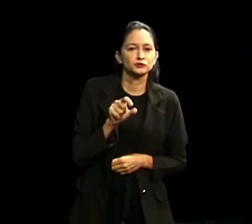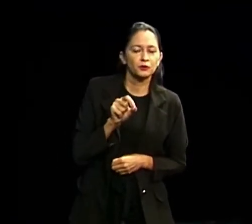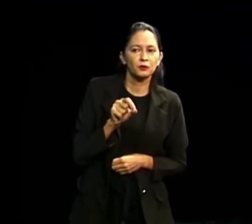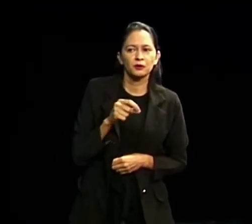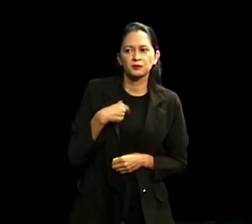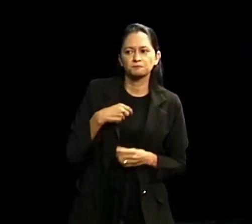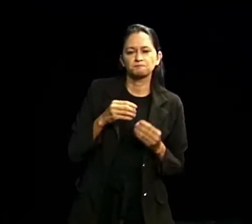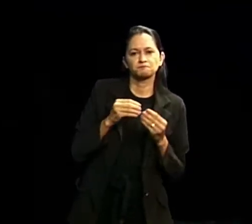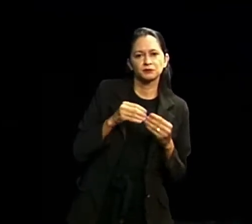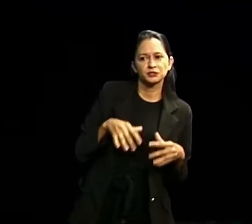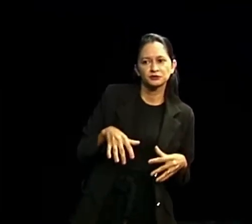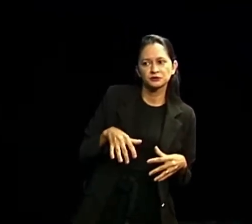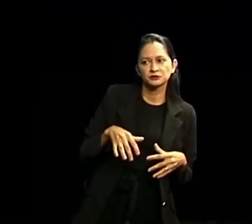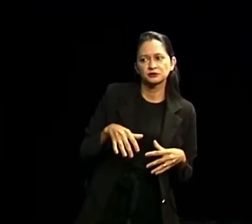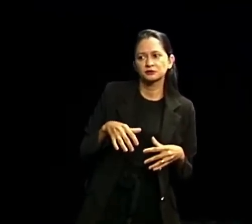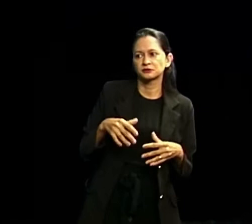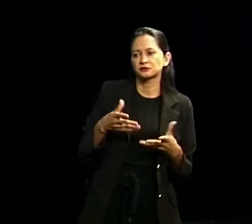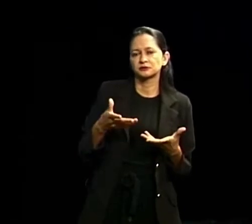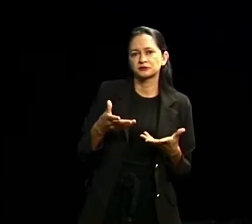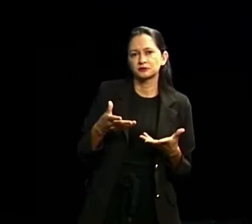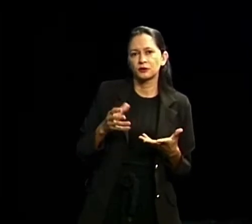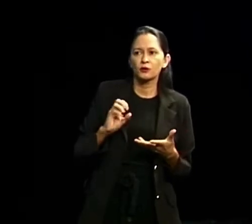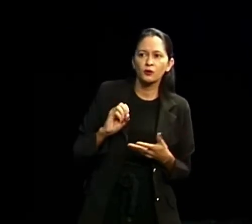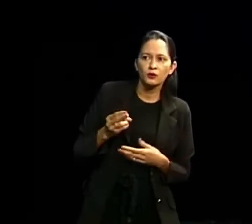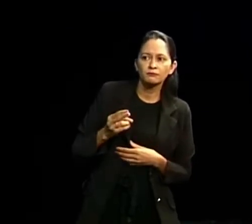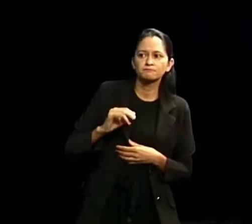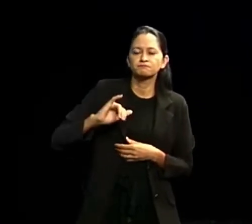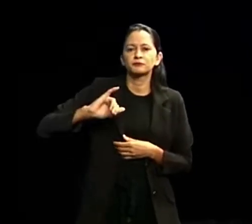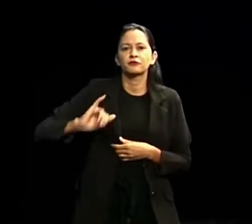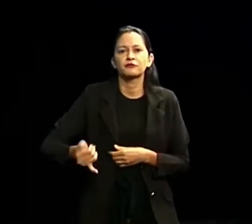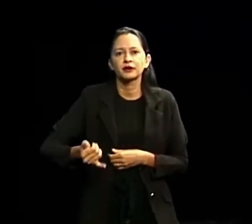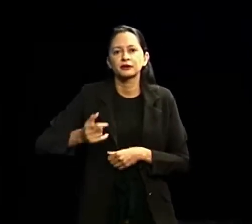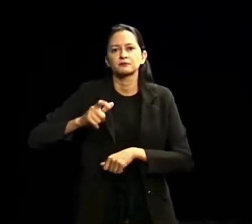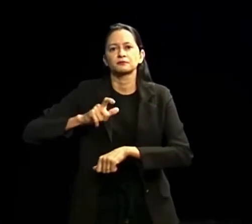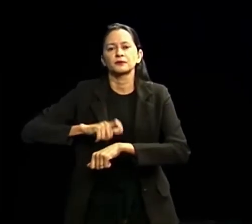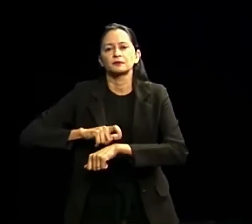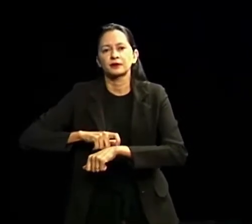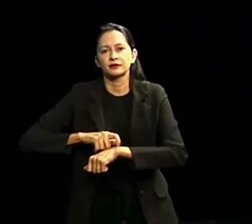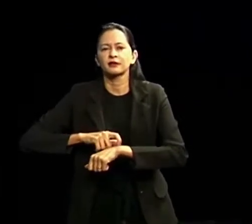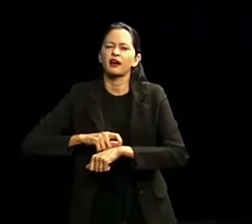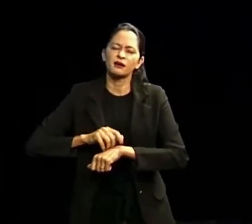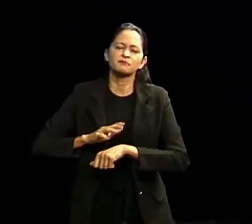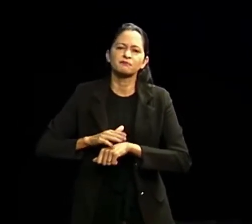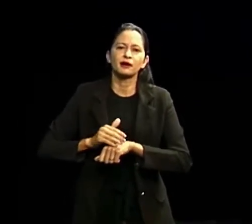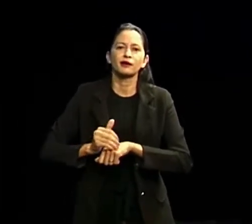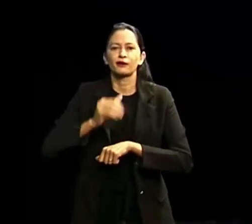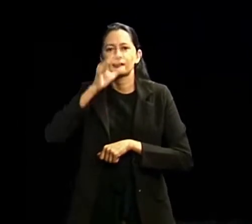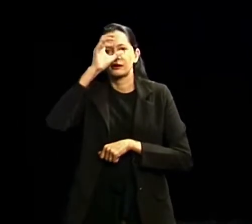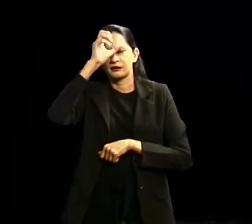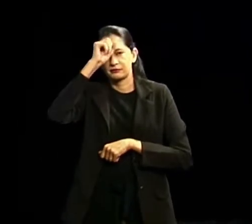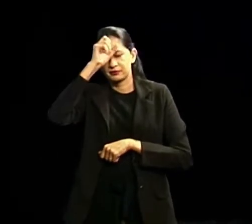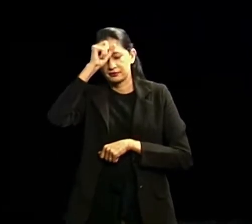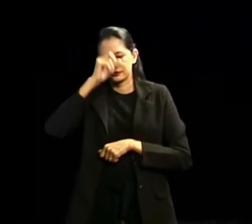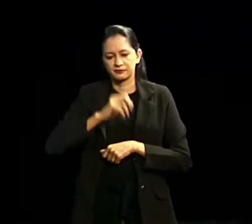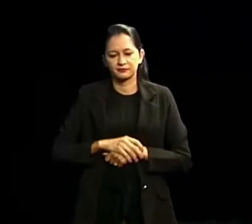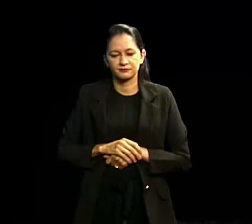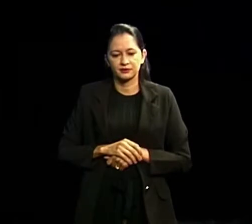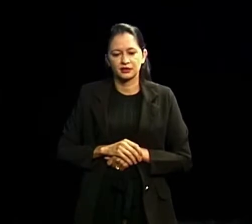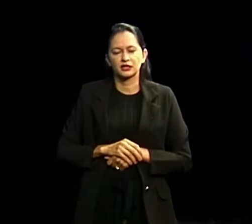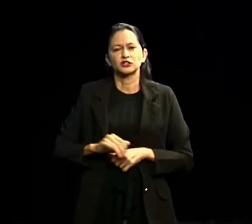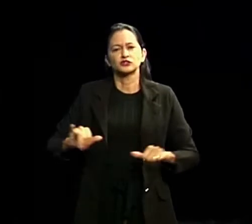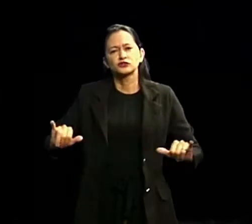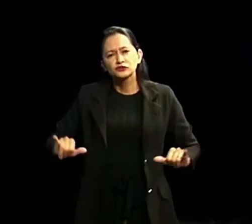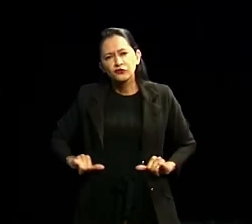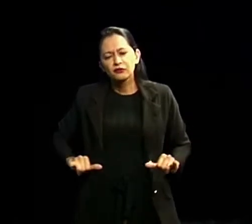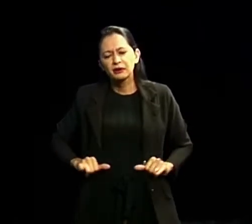você vai perder por causa disso ou aprender com isso. Escolha aprender. Você escolhe se vai